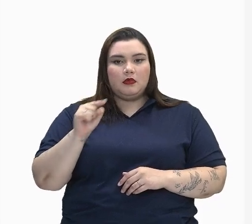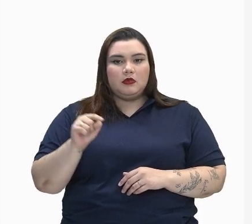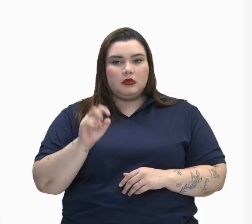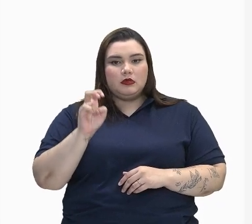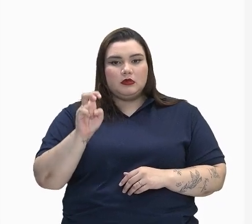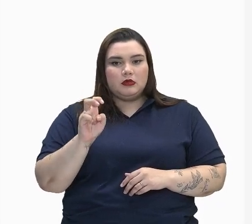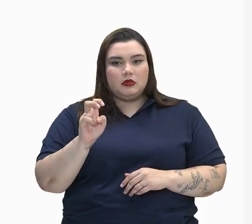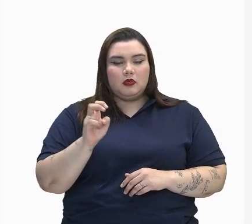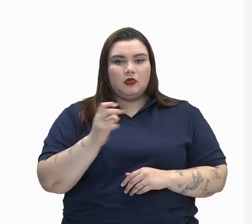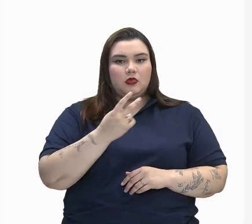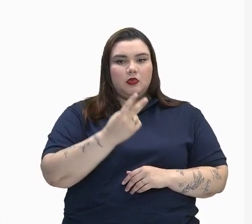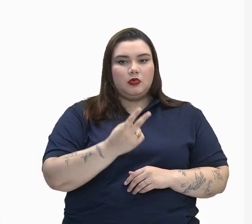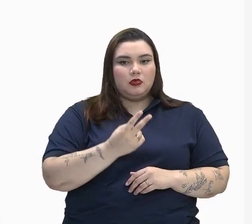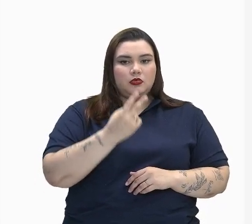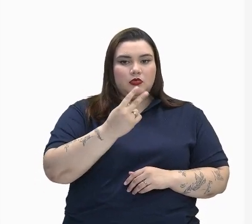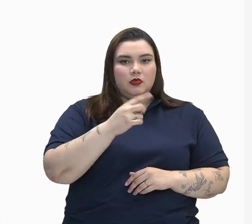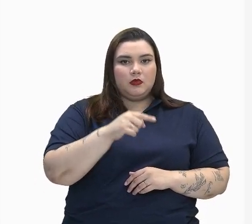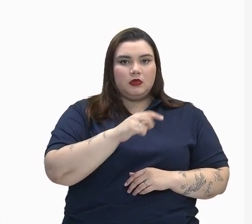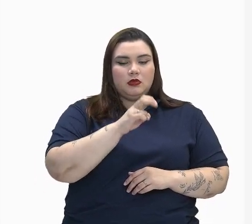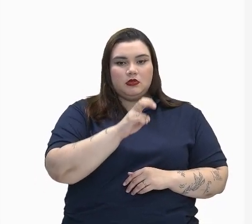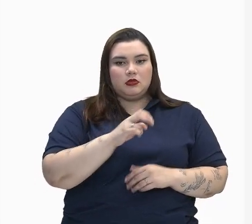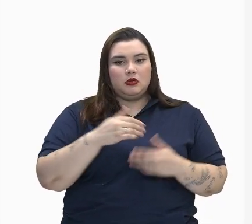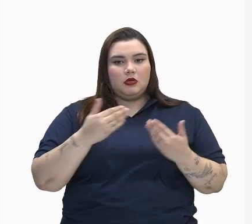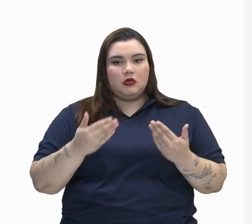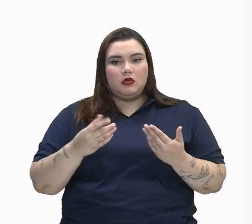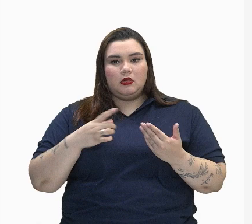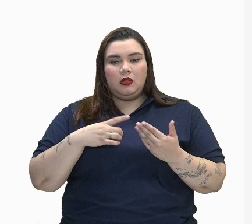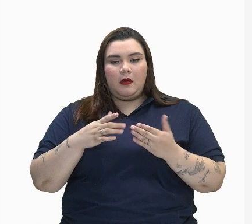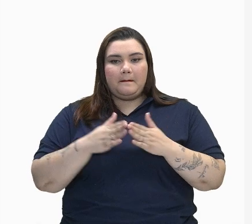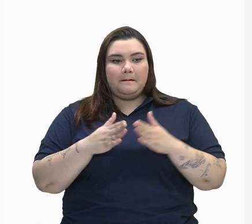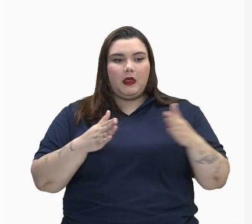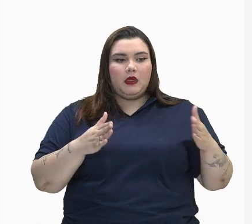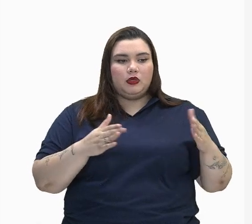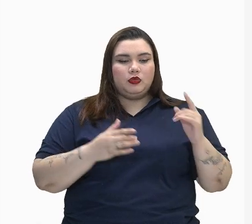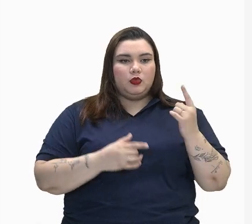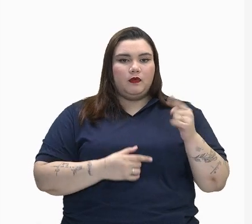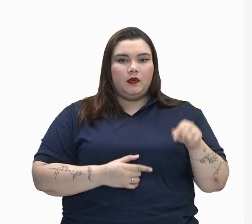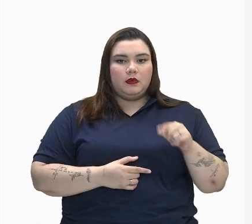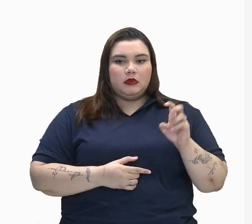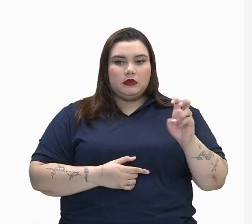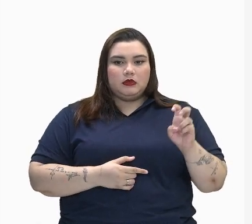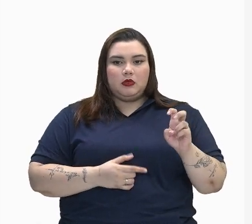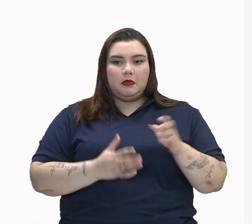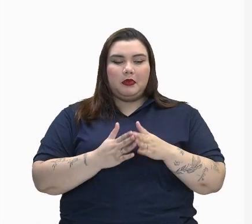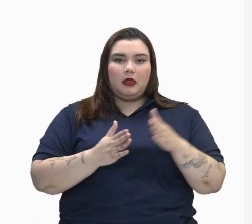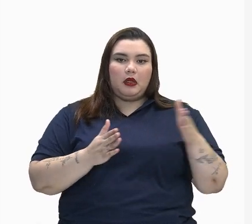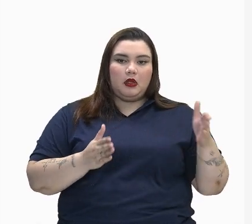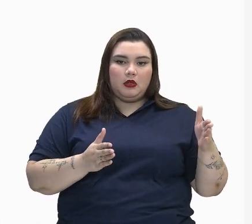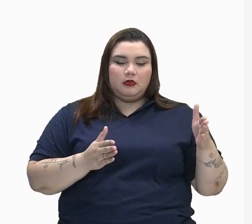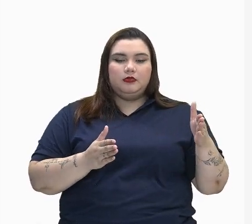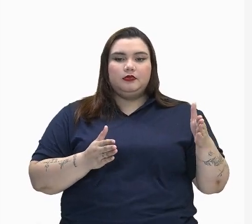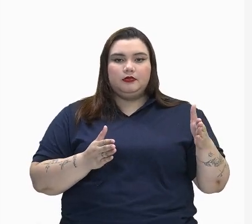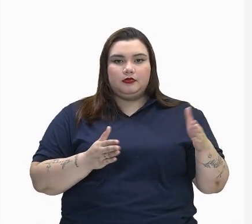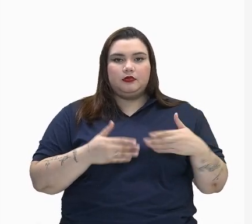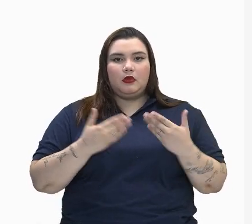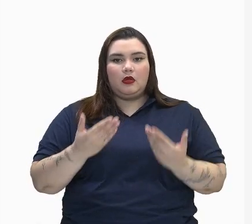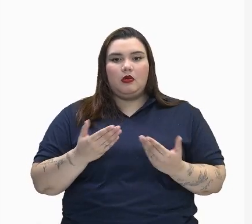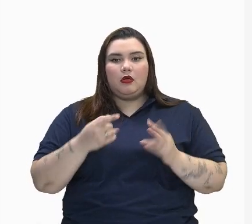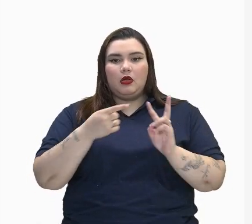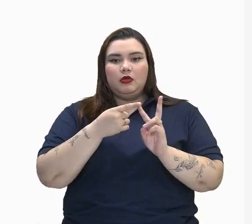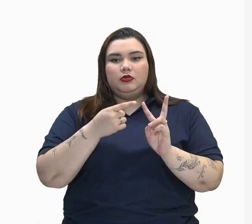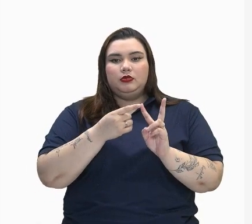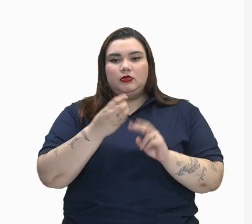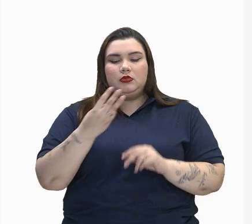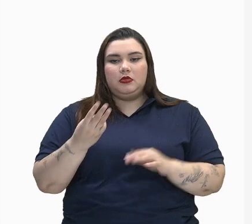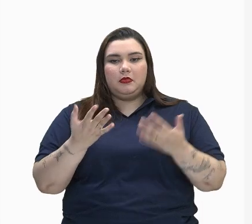raiz de 3 está mais próxima do 2, significa que ela passou aqui ó, de 1,5, tá certo? Então, a raiz de 3 vai estar